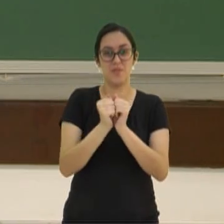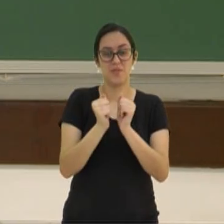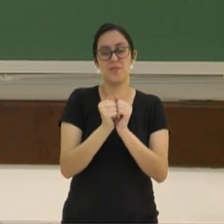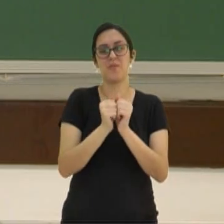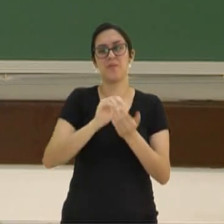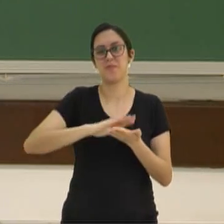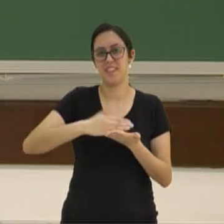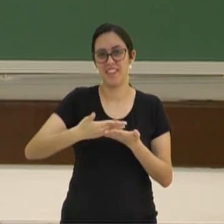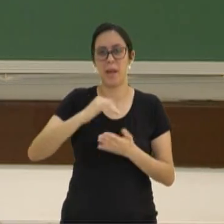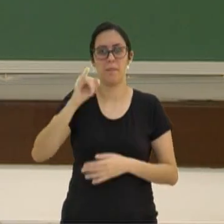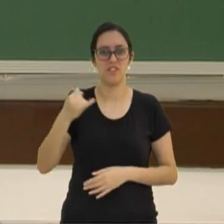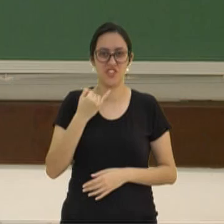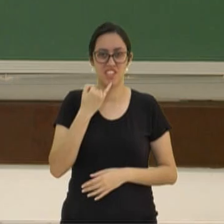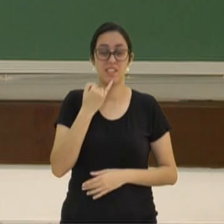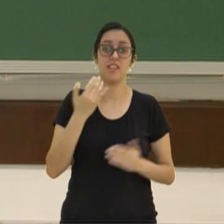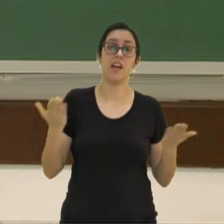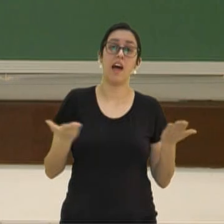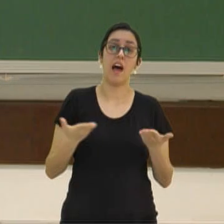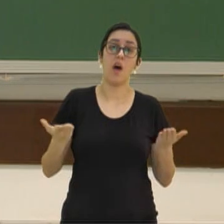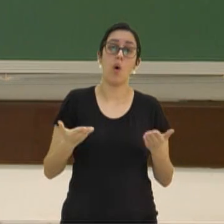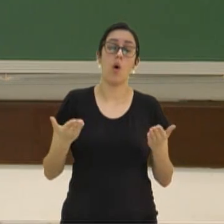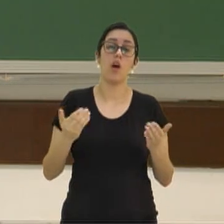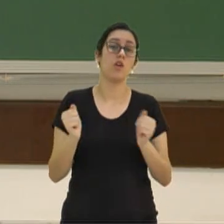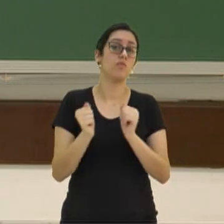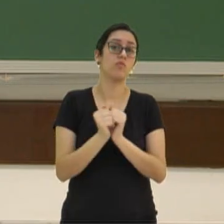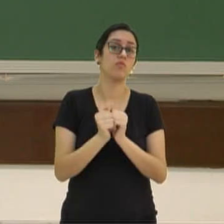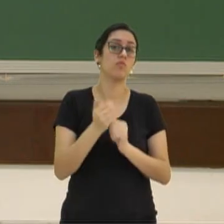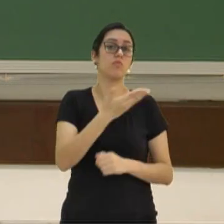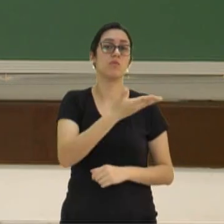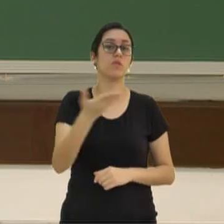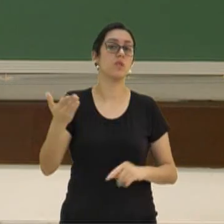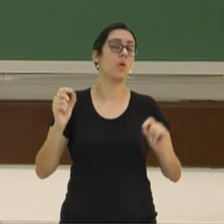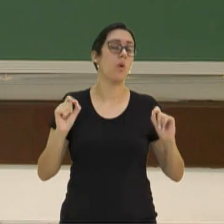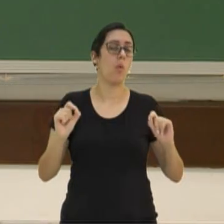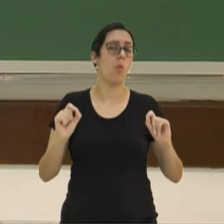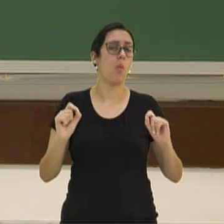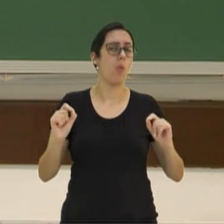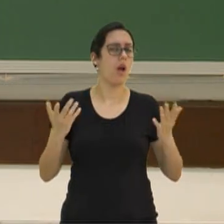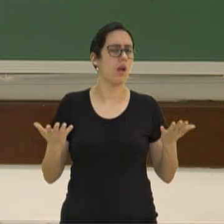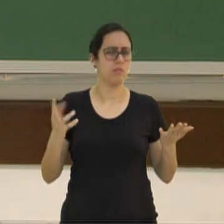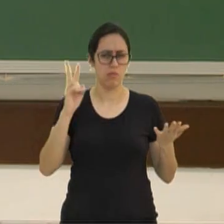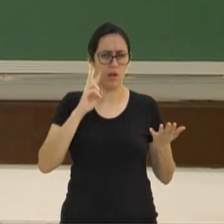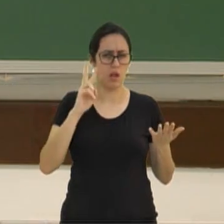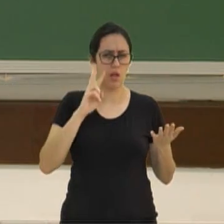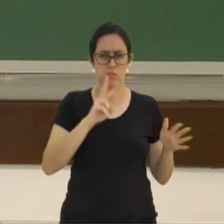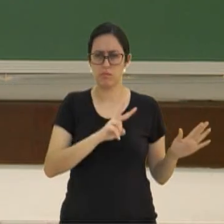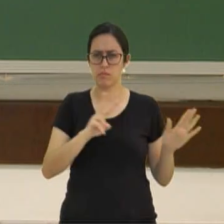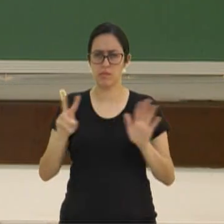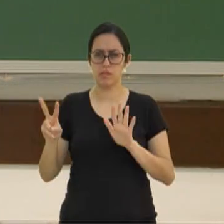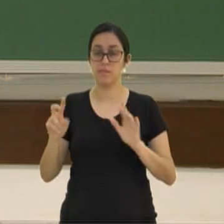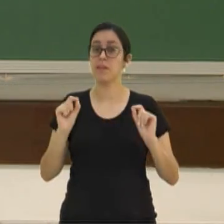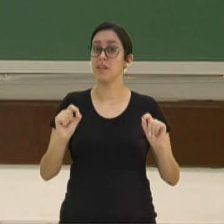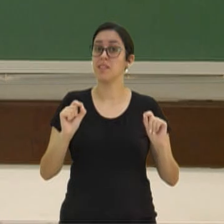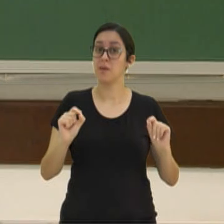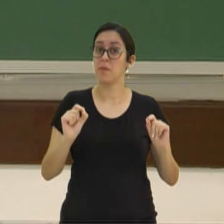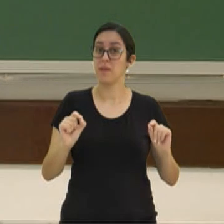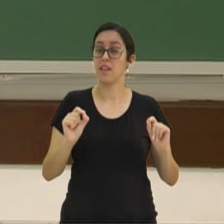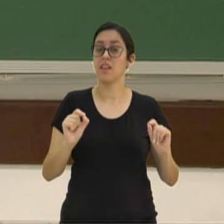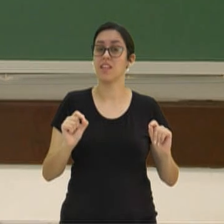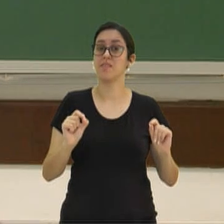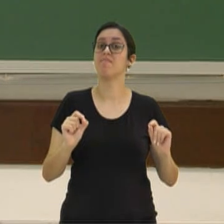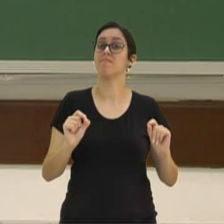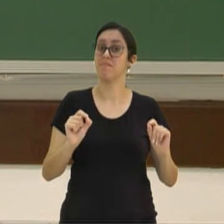para fazer um trabalho muito legal com vocês hoje. Estão lembrados do que a gente está fazendo essa semana? Estamos numa maratona, né?